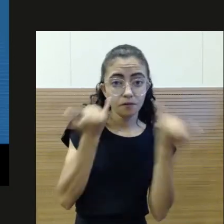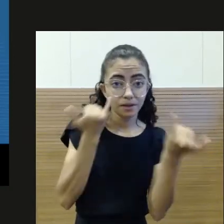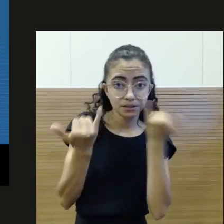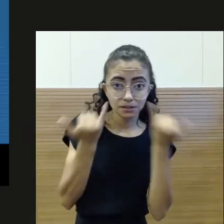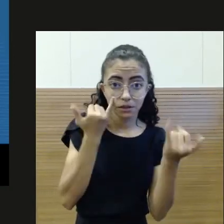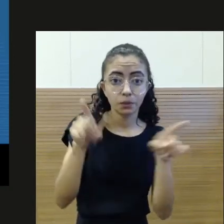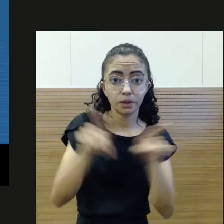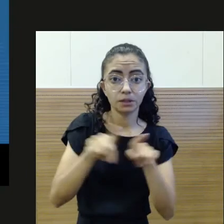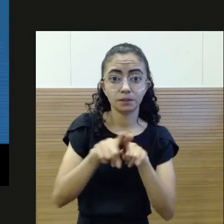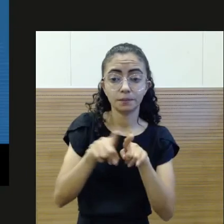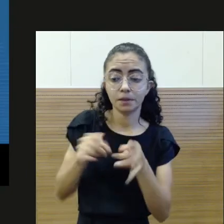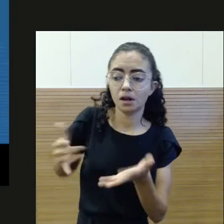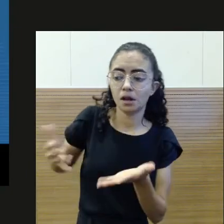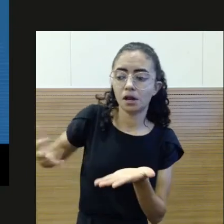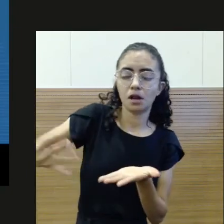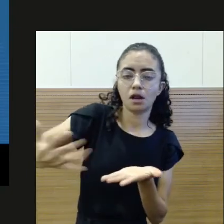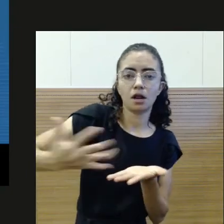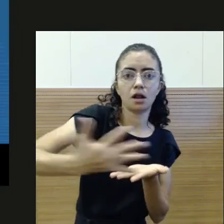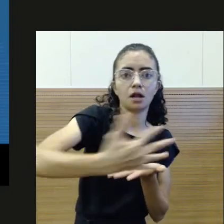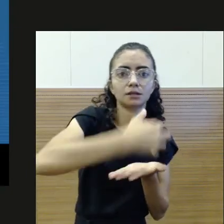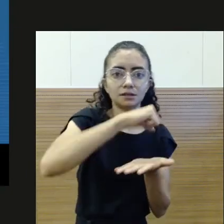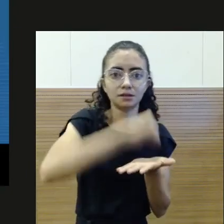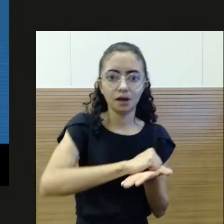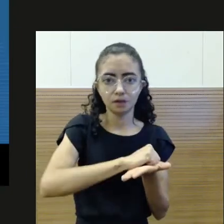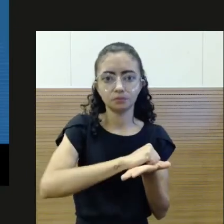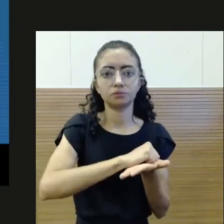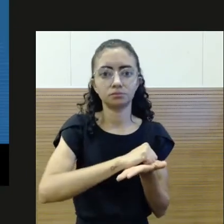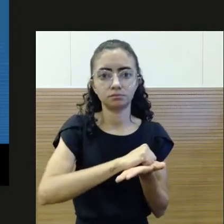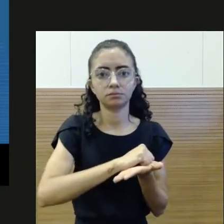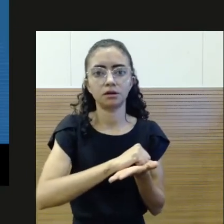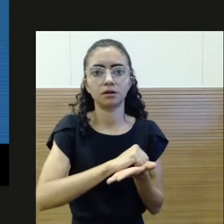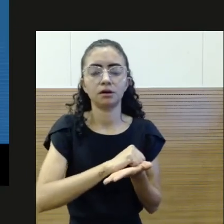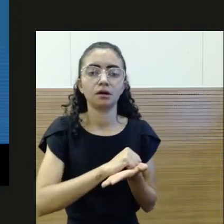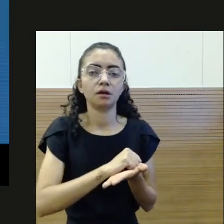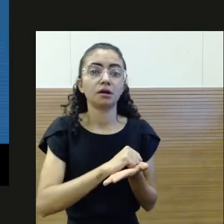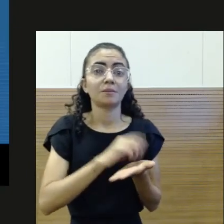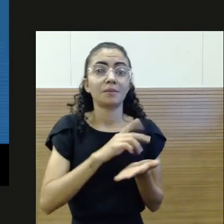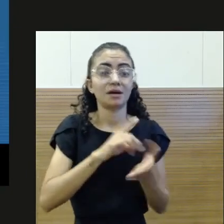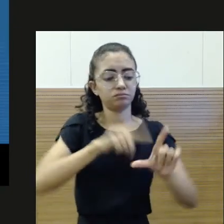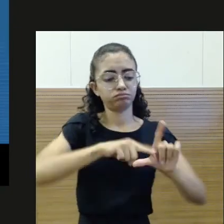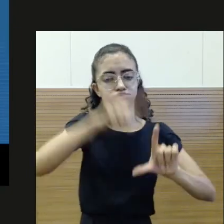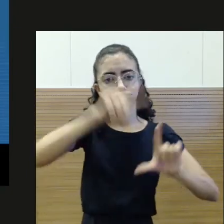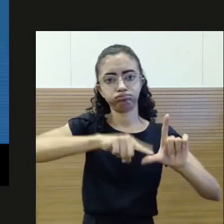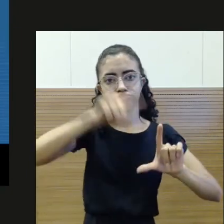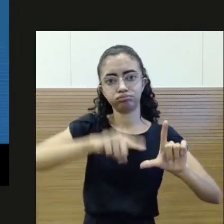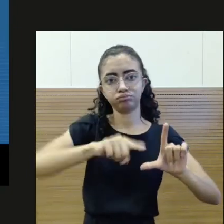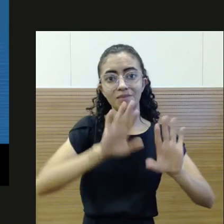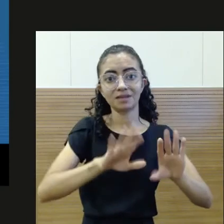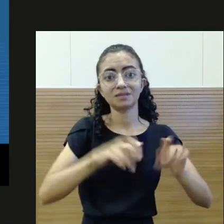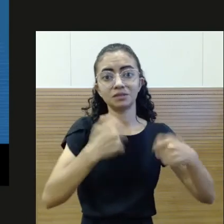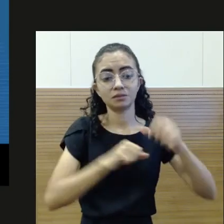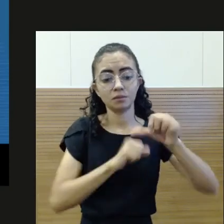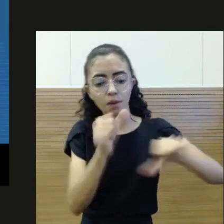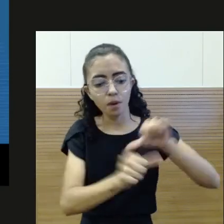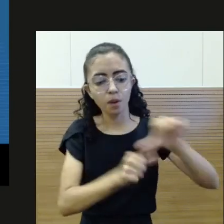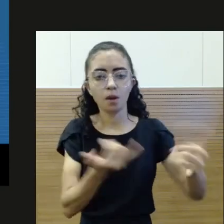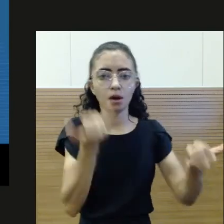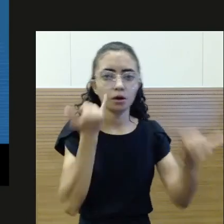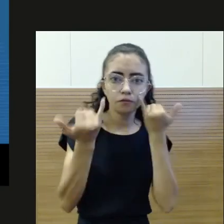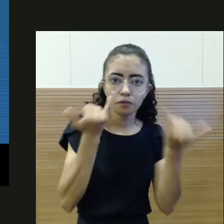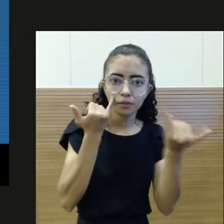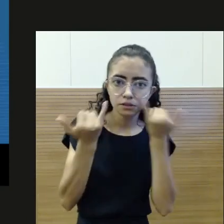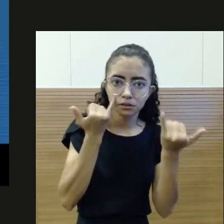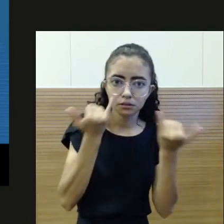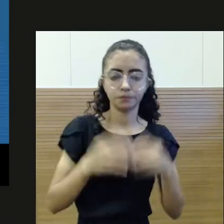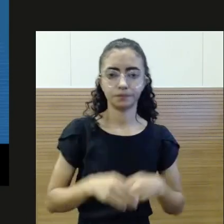que os dados, se não são transformados em informação, a gente exige das pessoas, né, um